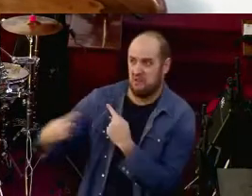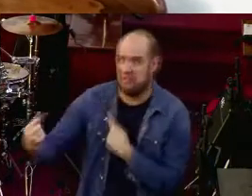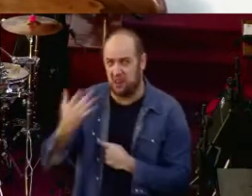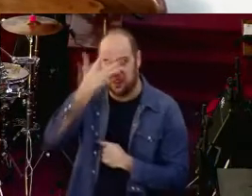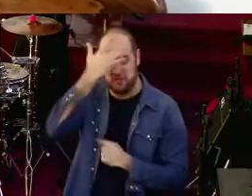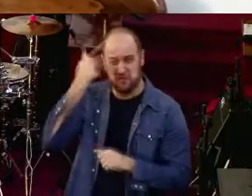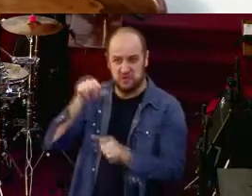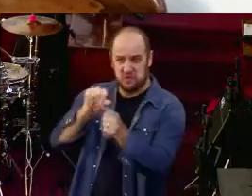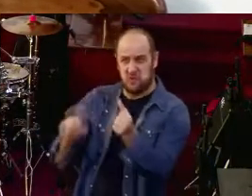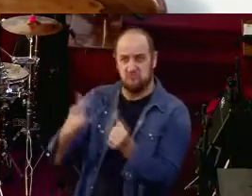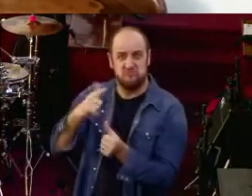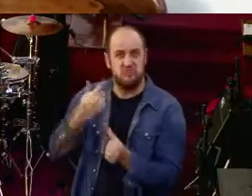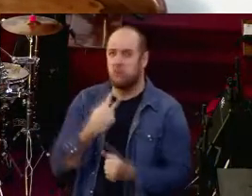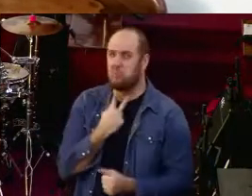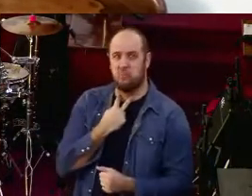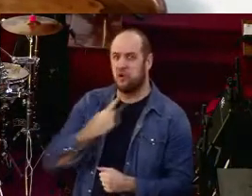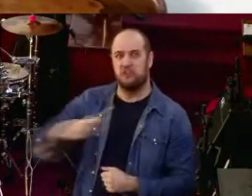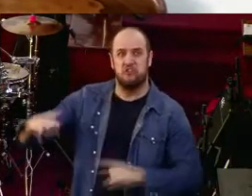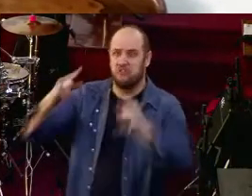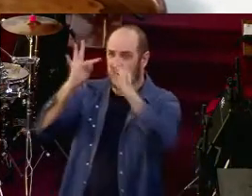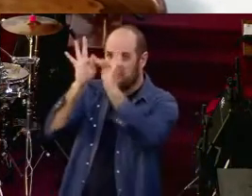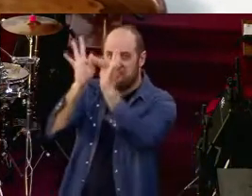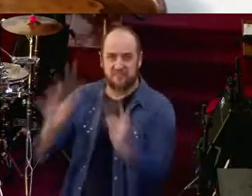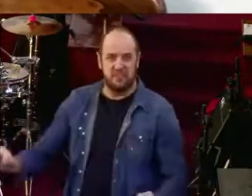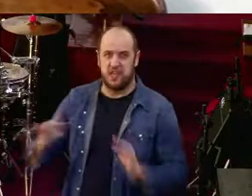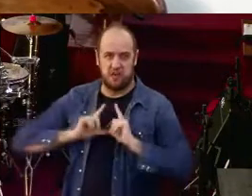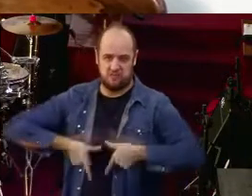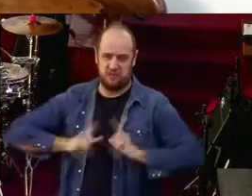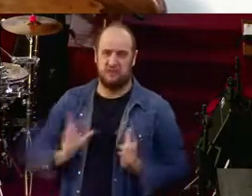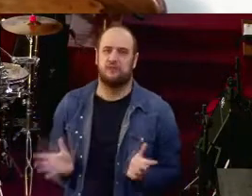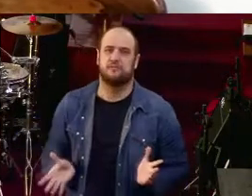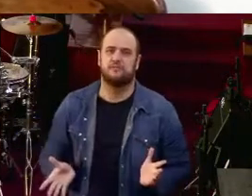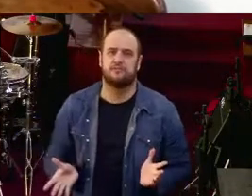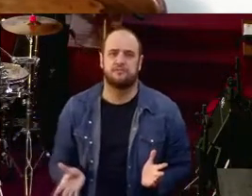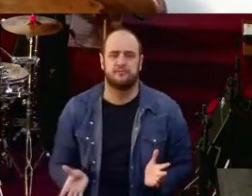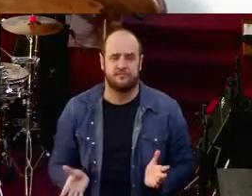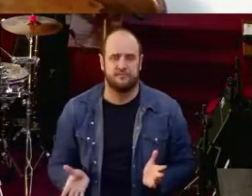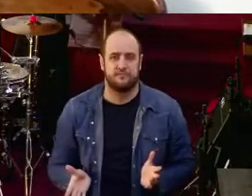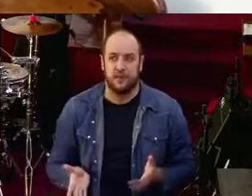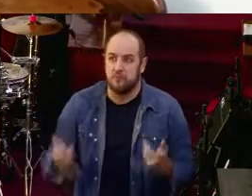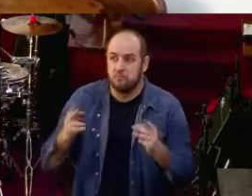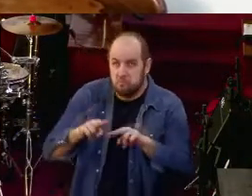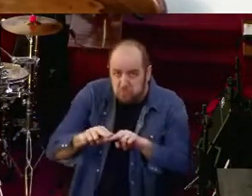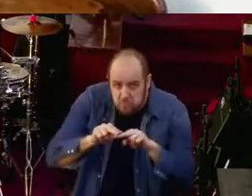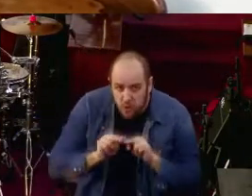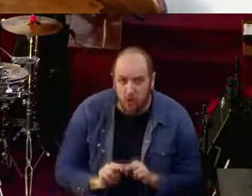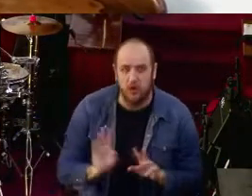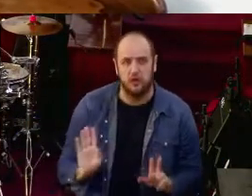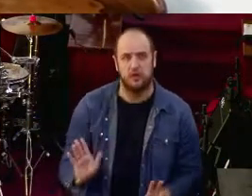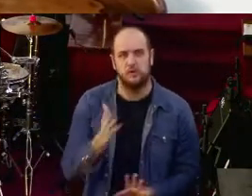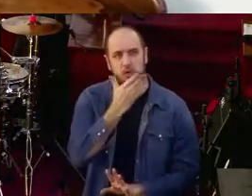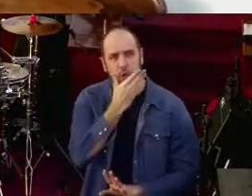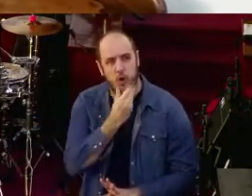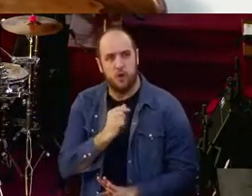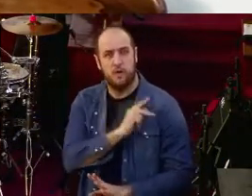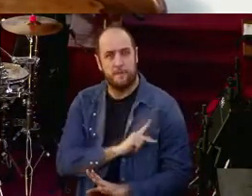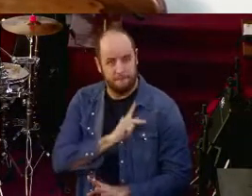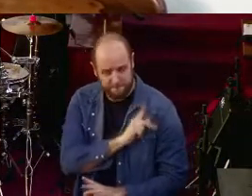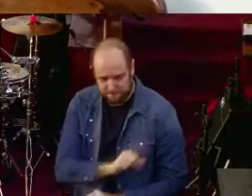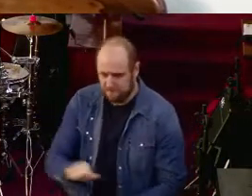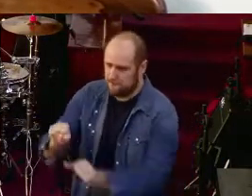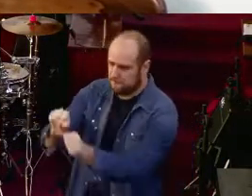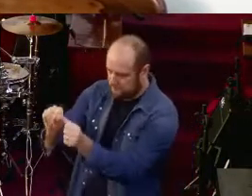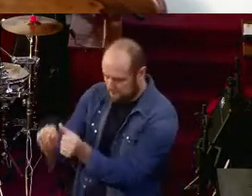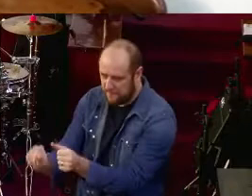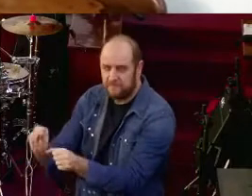é circuncidado não pode adentrar uma sinagoga. Então Paulo circuncida Timóteo, porque a